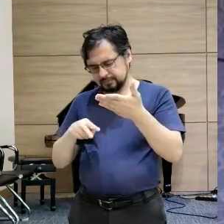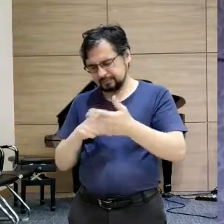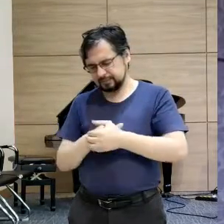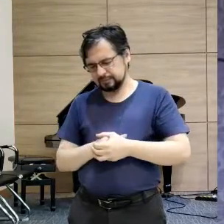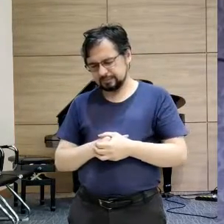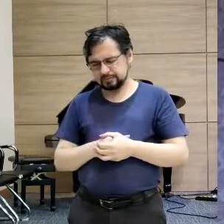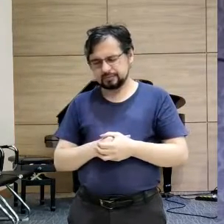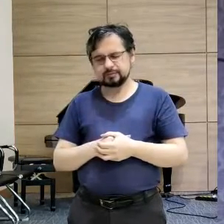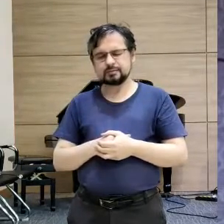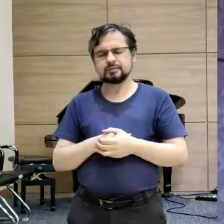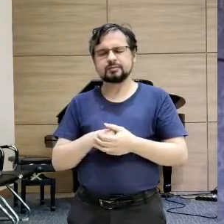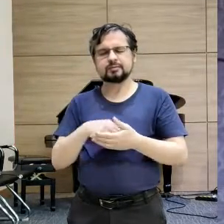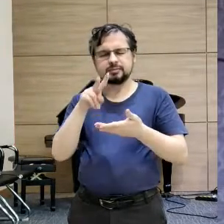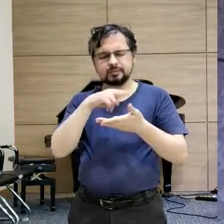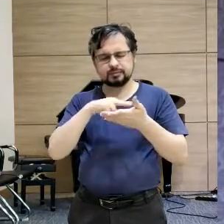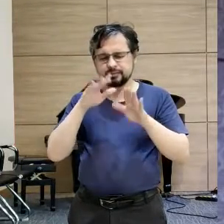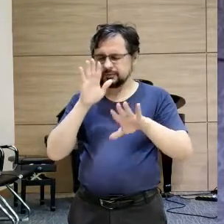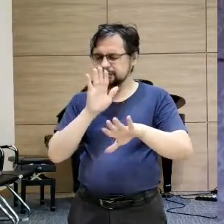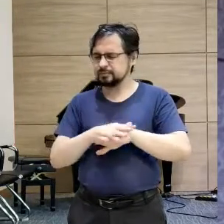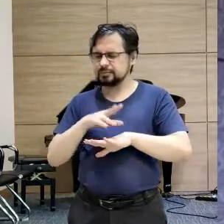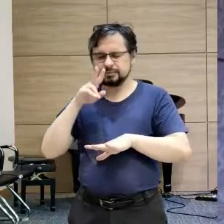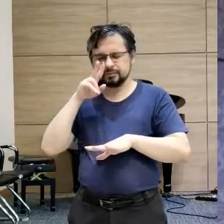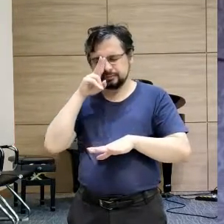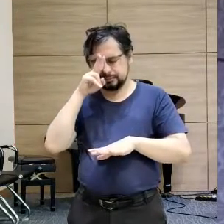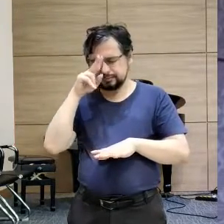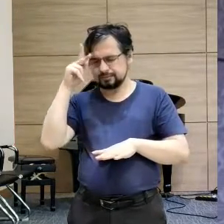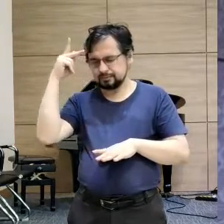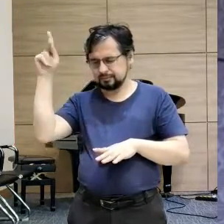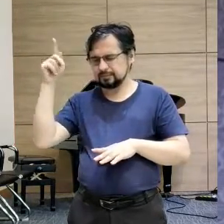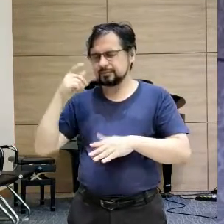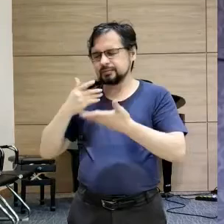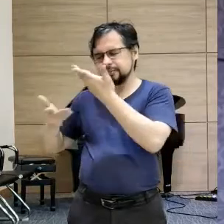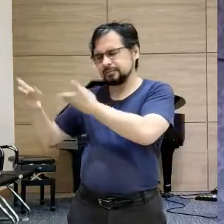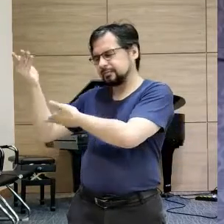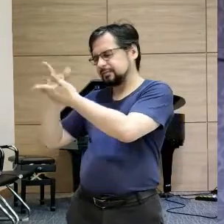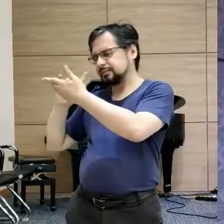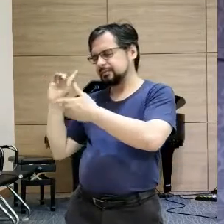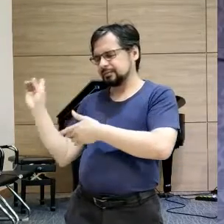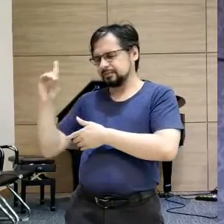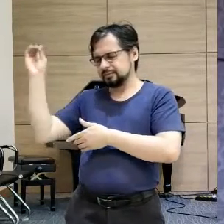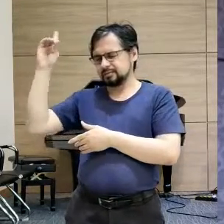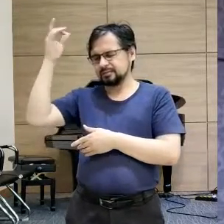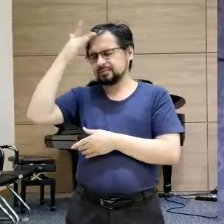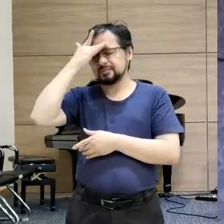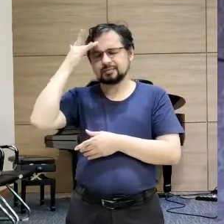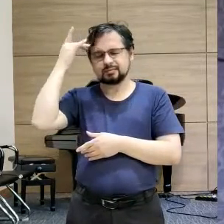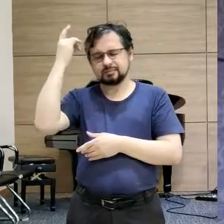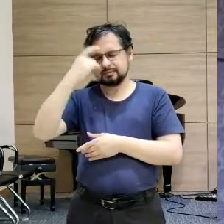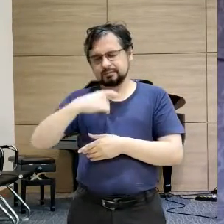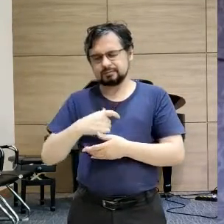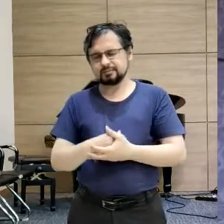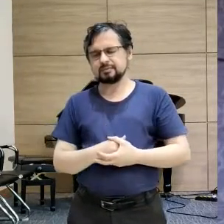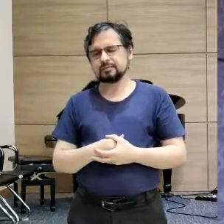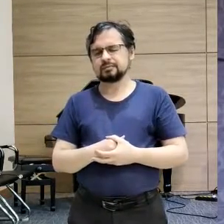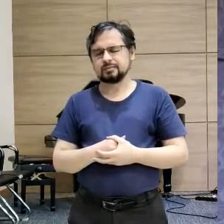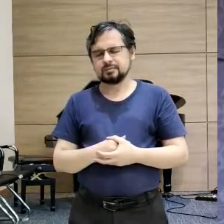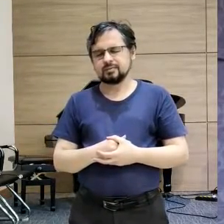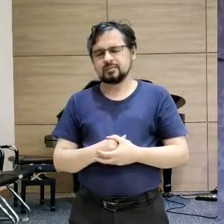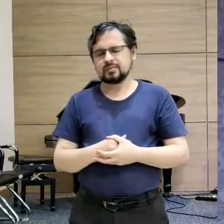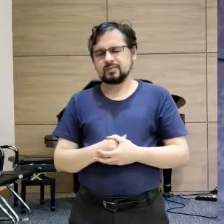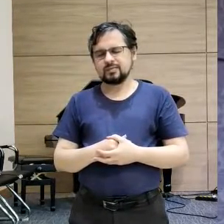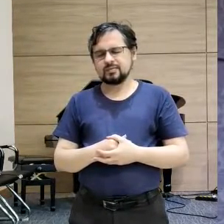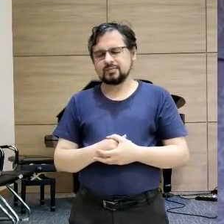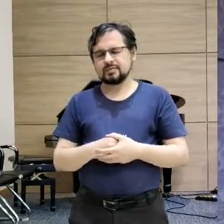a oração mais do que contundente do teu servo Davi. Esse homem que